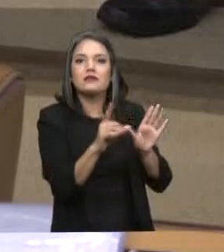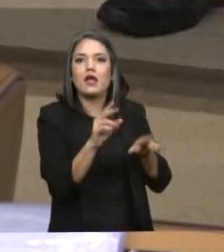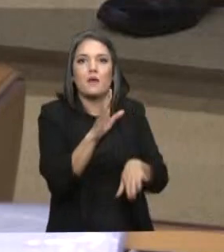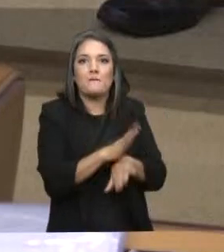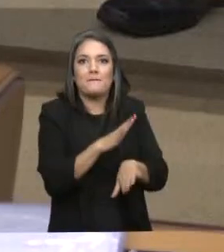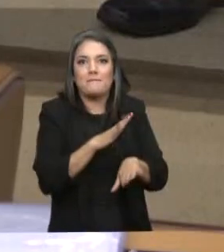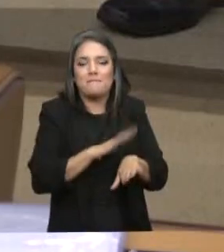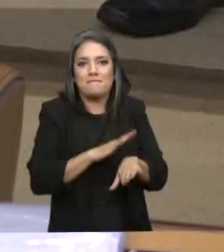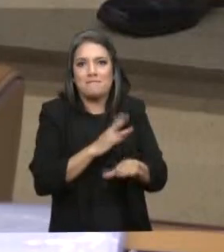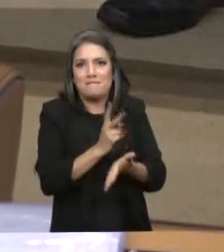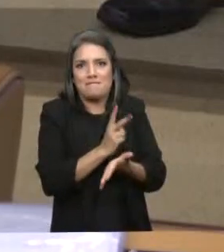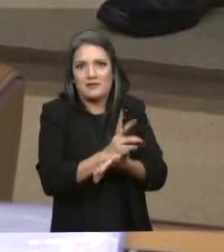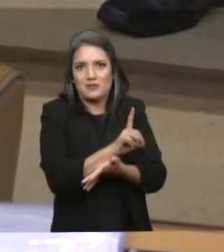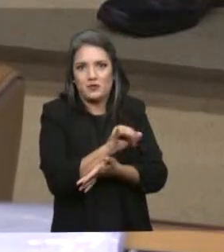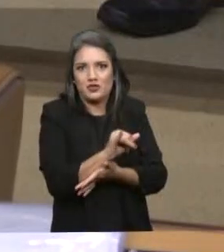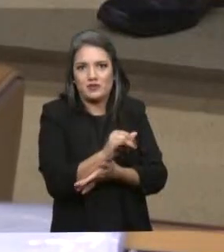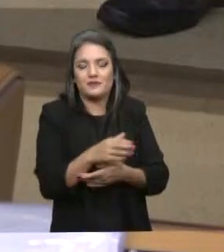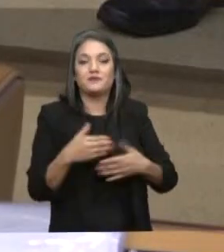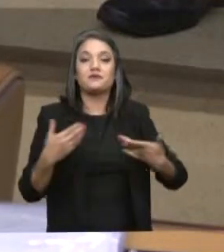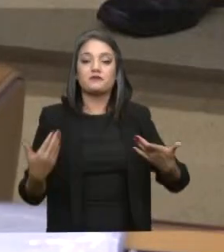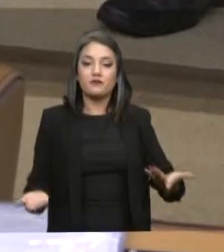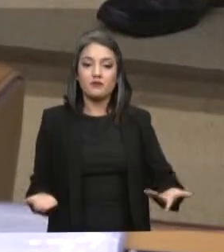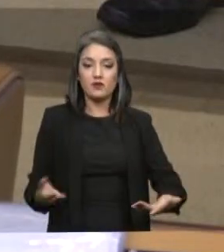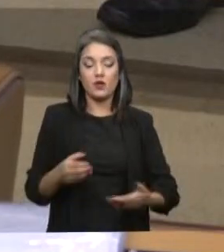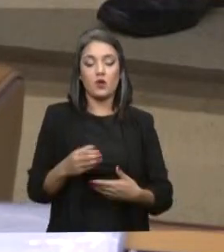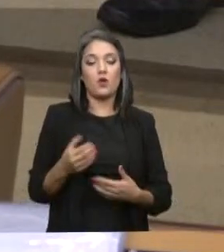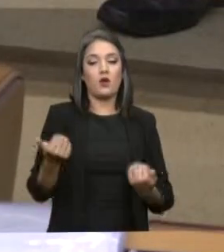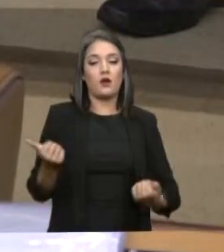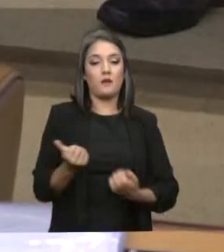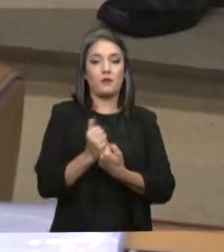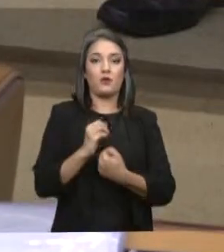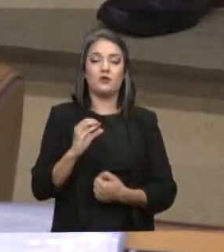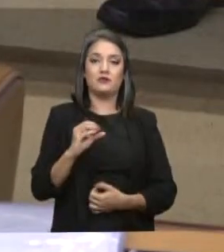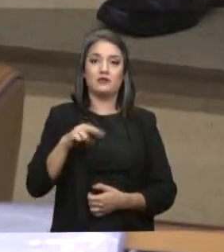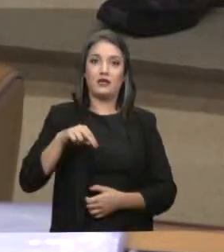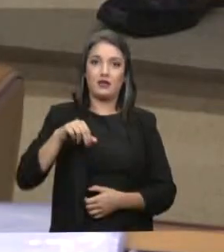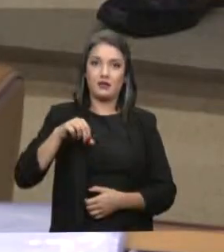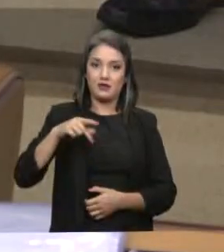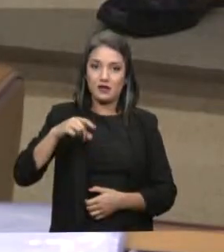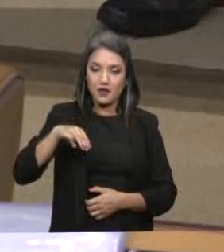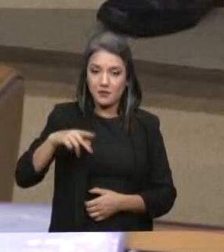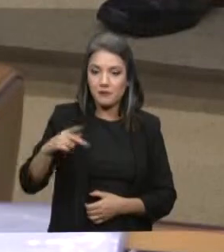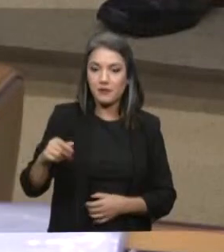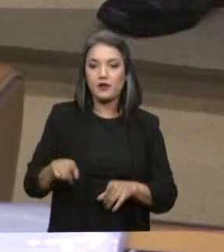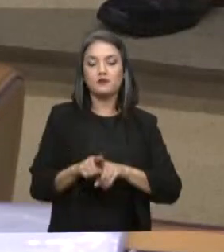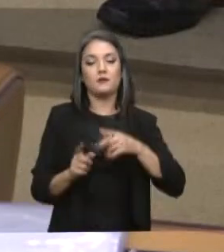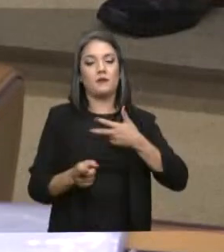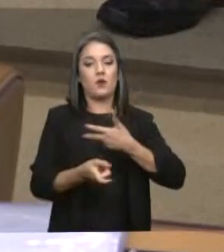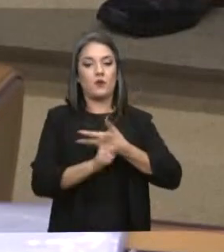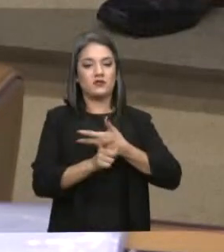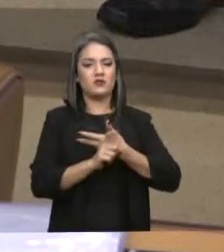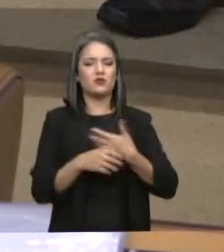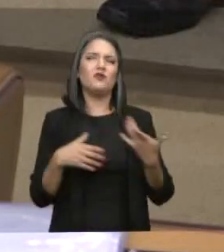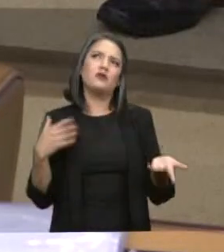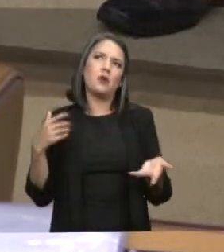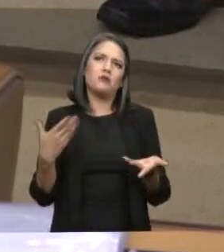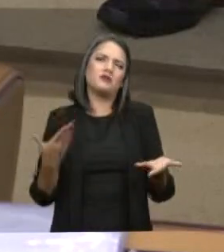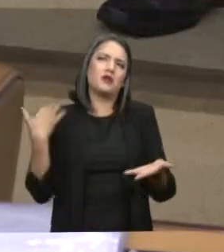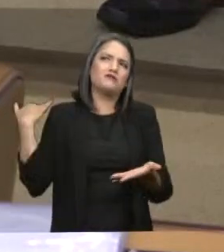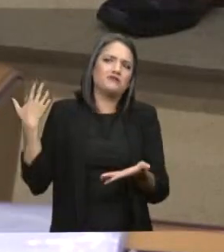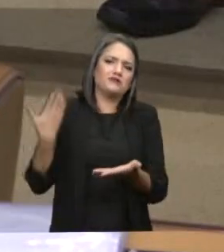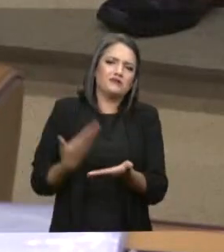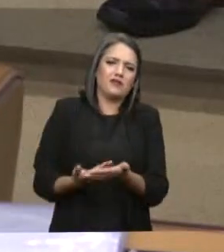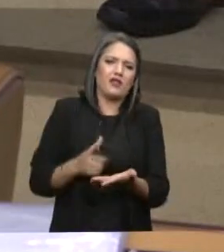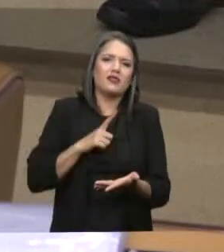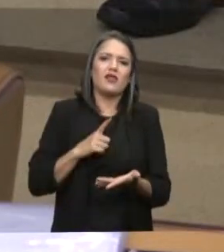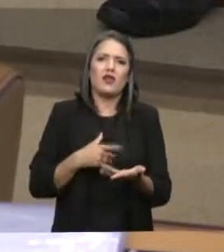como também é do Poder Executivo nos últimos tempos nós tivemos uma